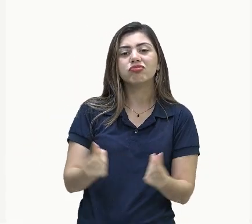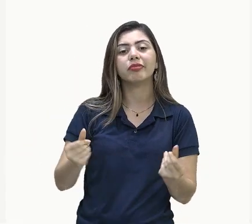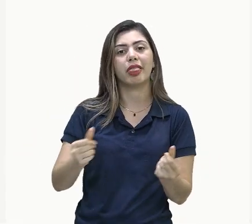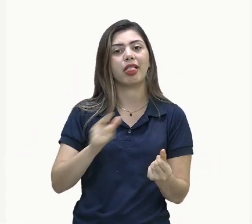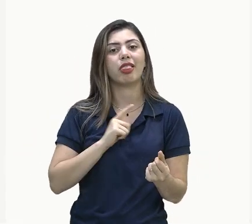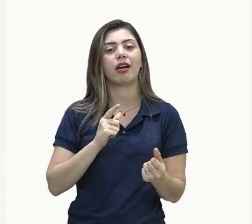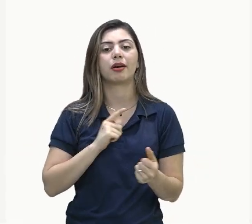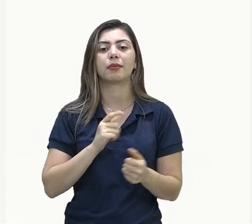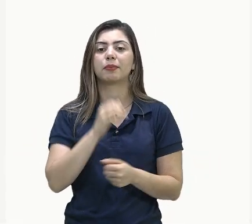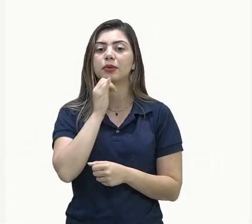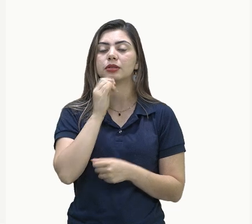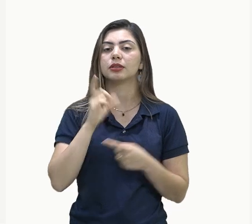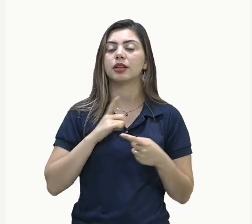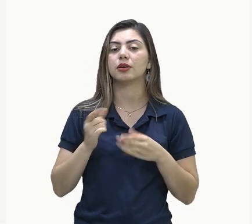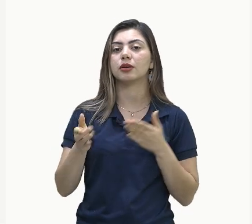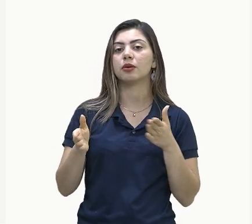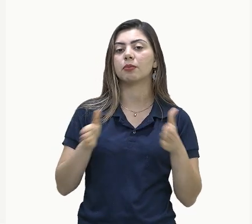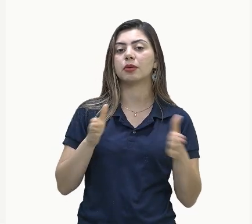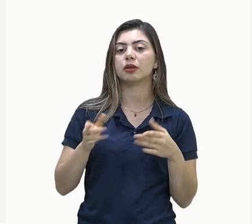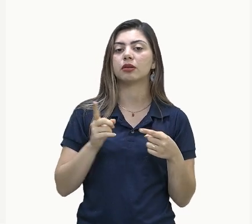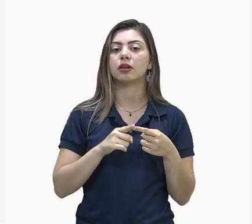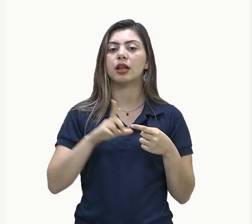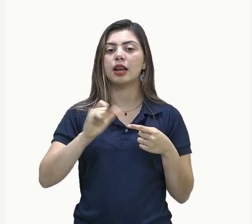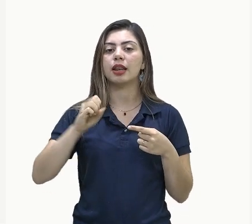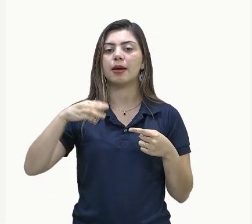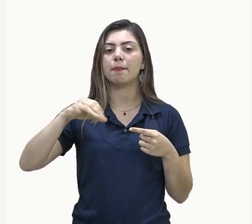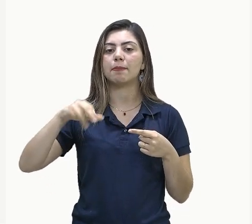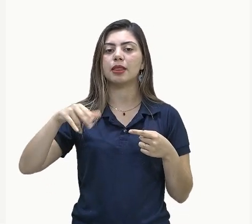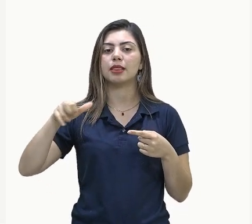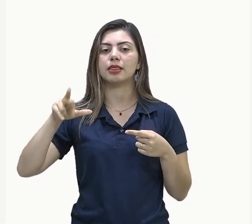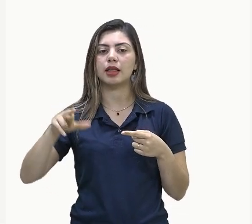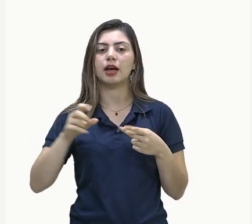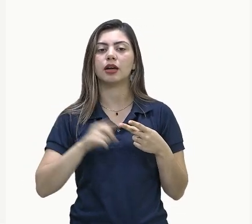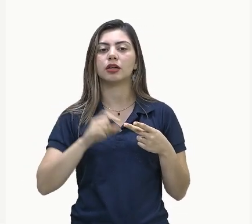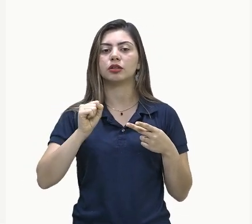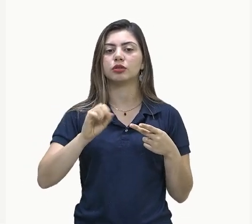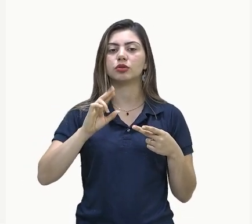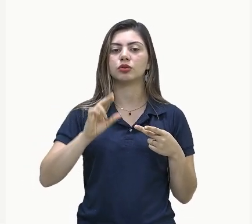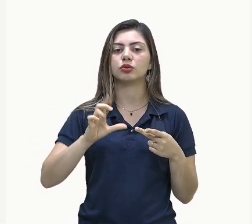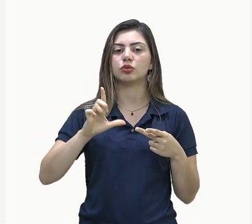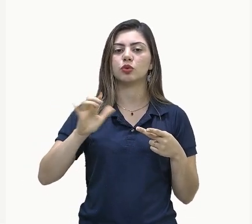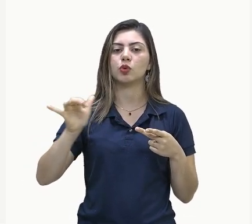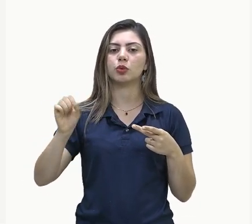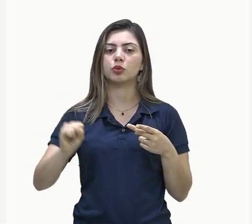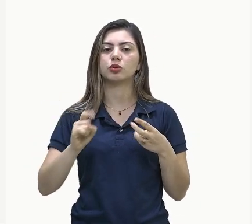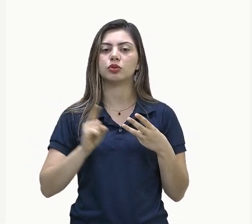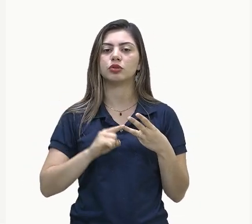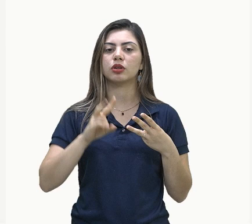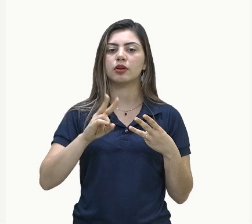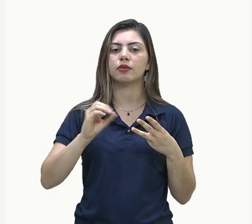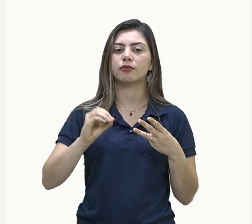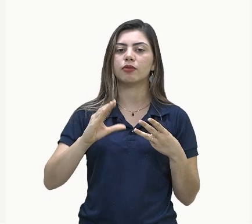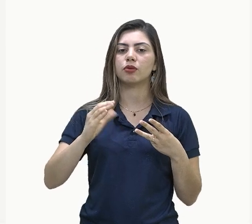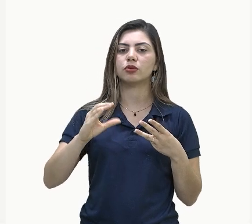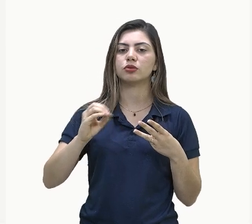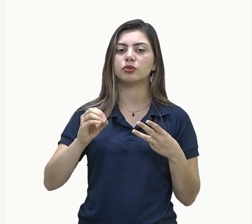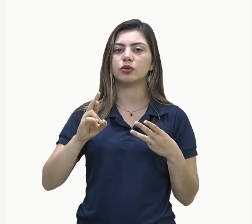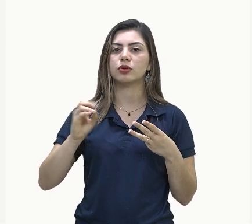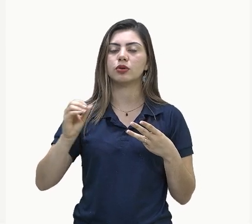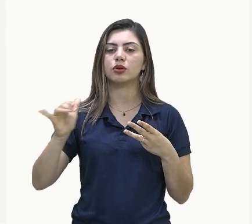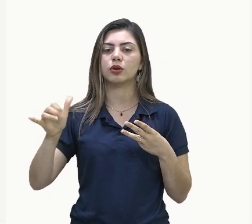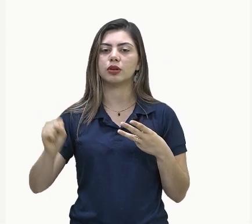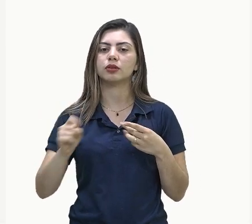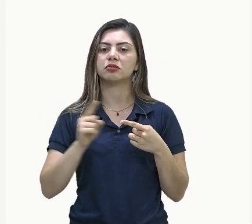etapas. Laminar, que é uma erosão mais superficial, os sulcos são erosões um pouco mais profundas e as vossorocas são